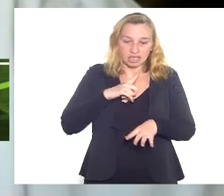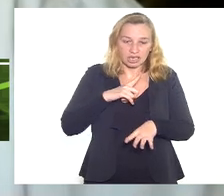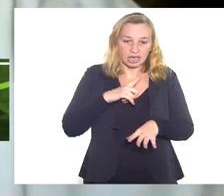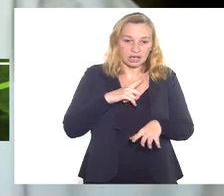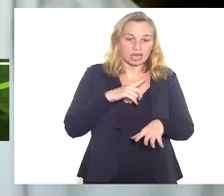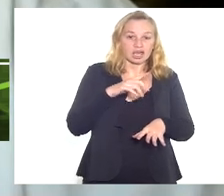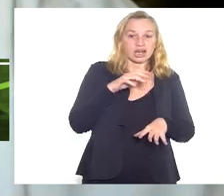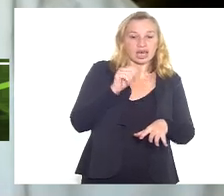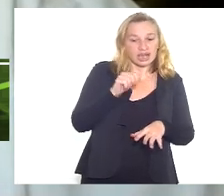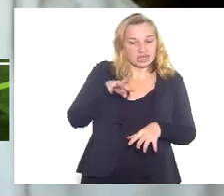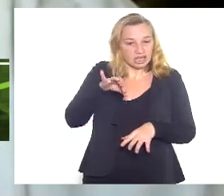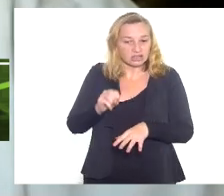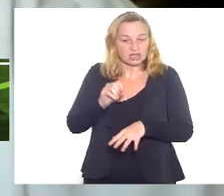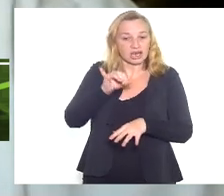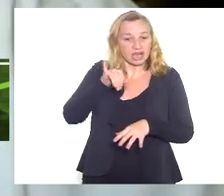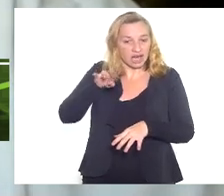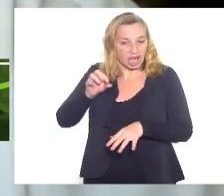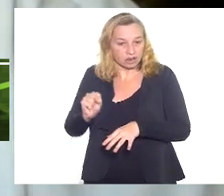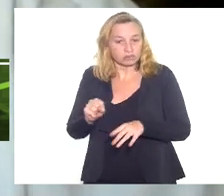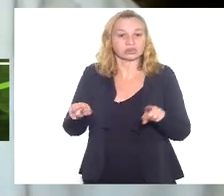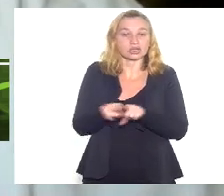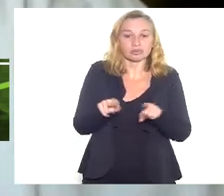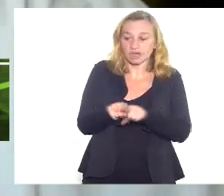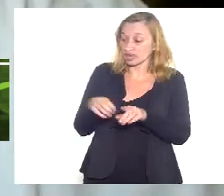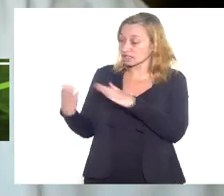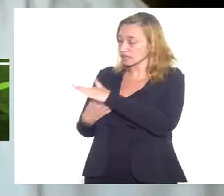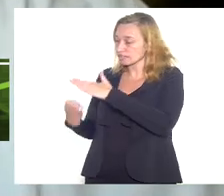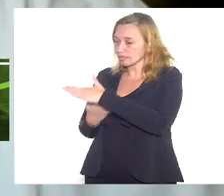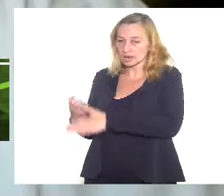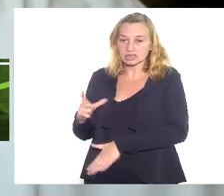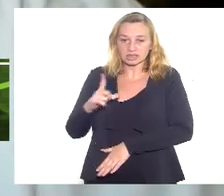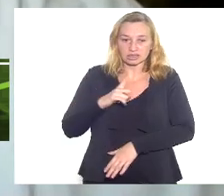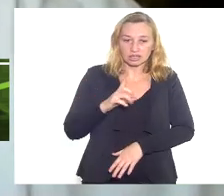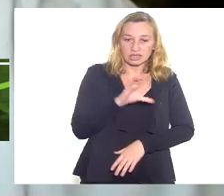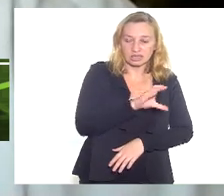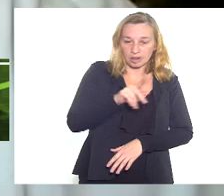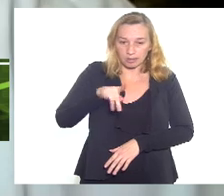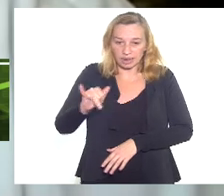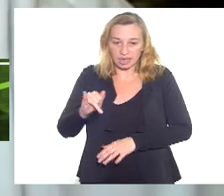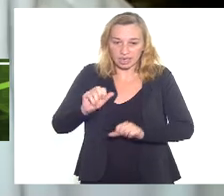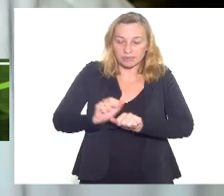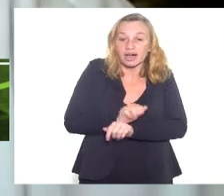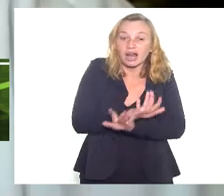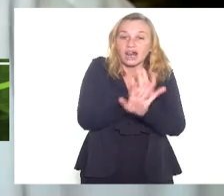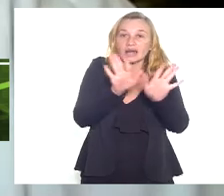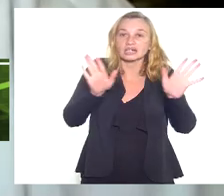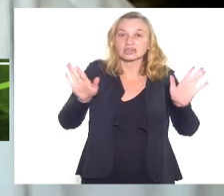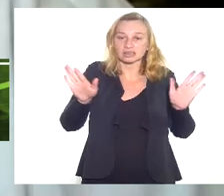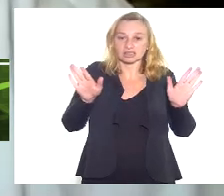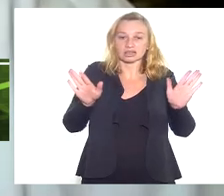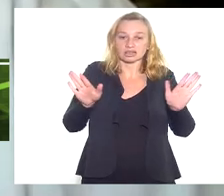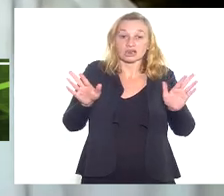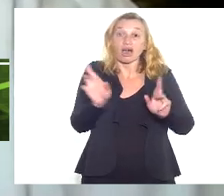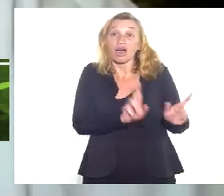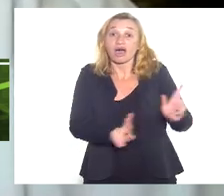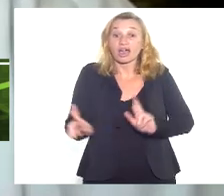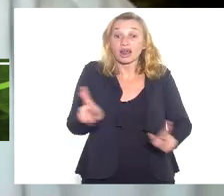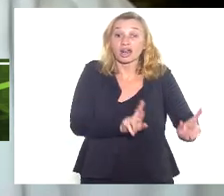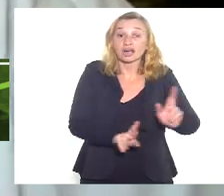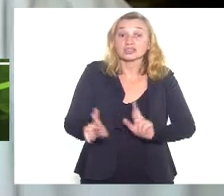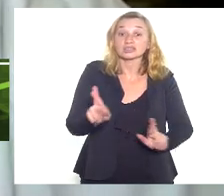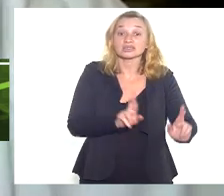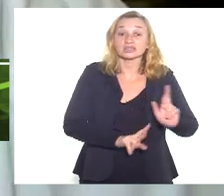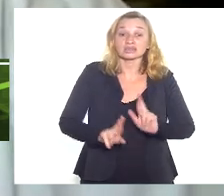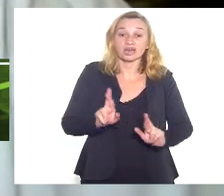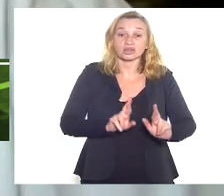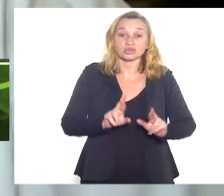E, segundo, que as concessionárias tragam a CPI para a transparência, as relações dos